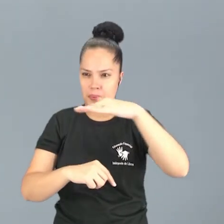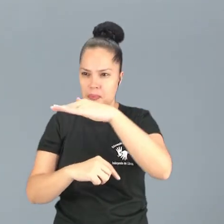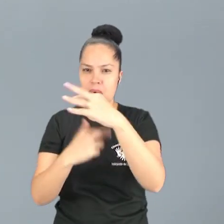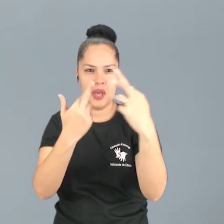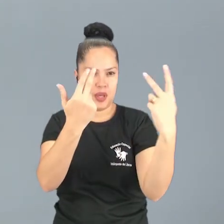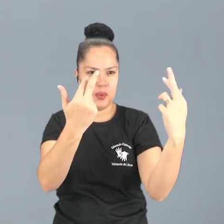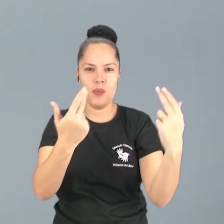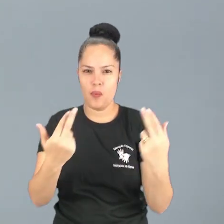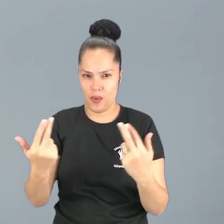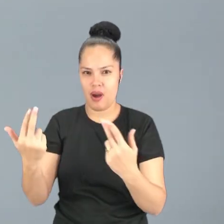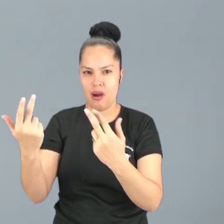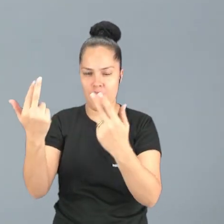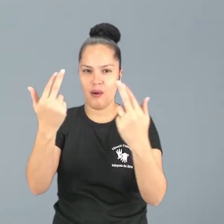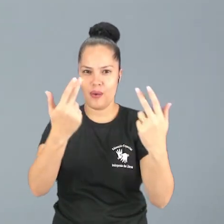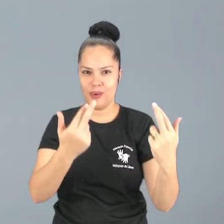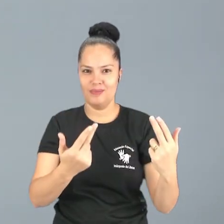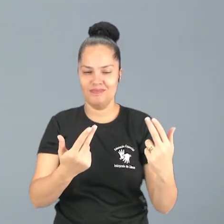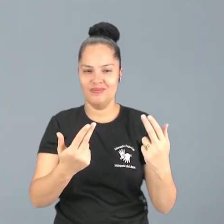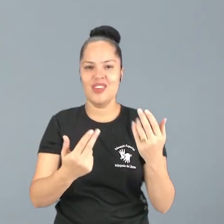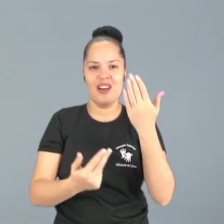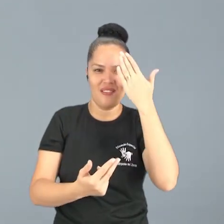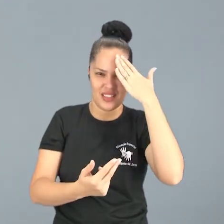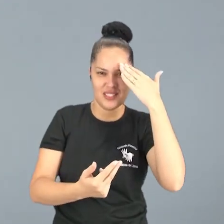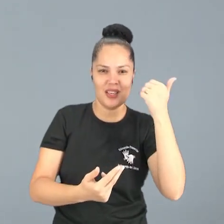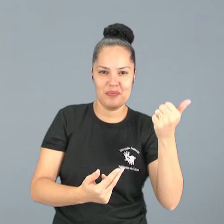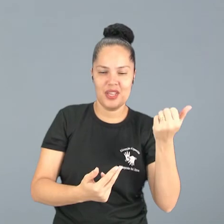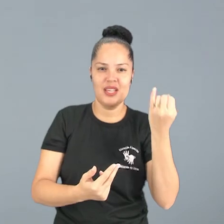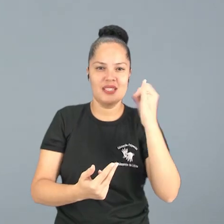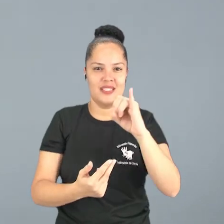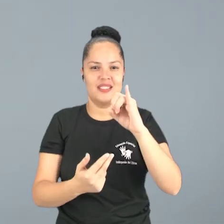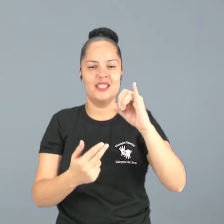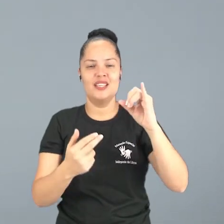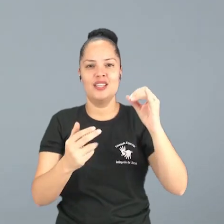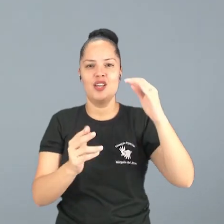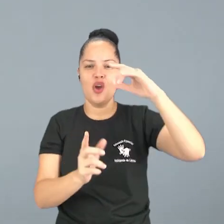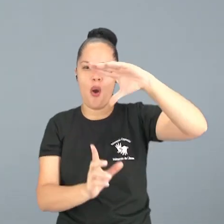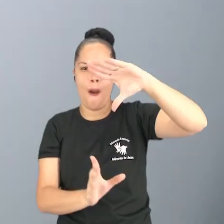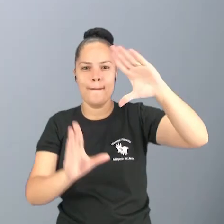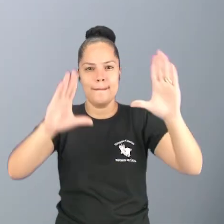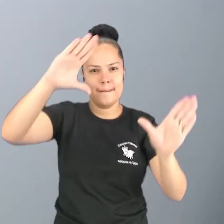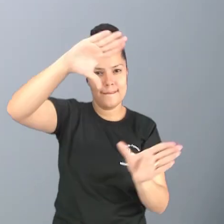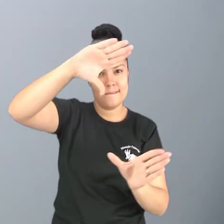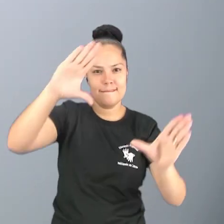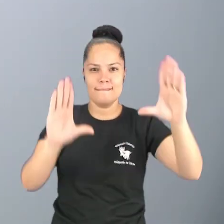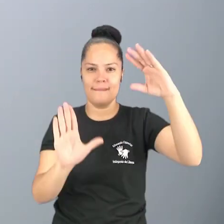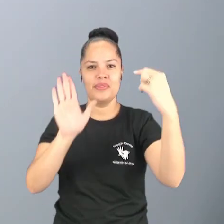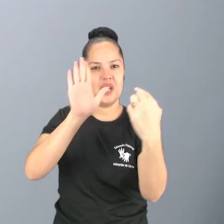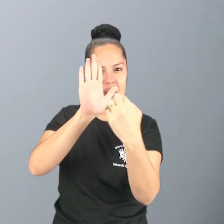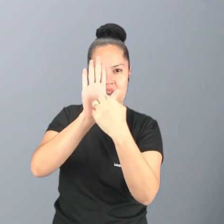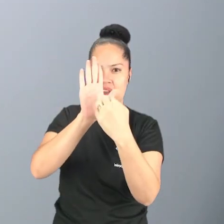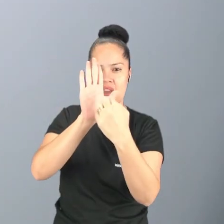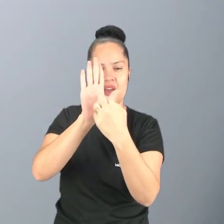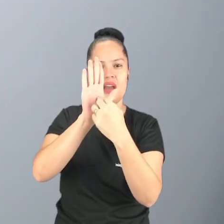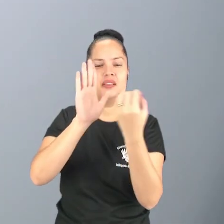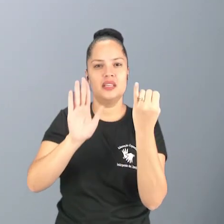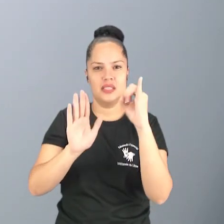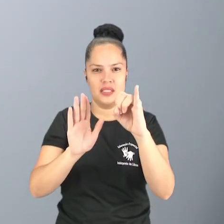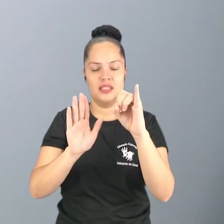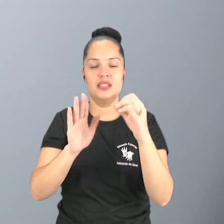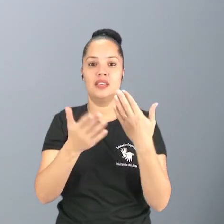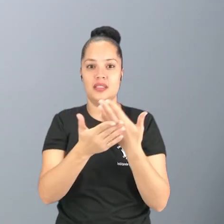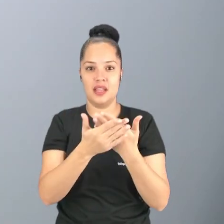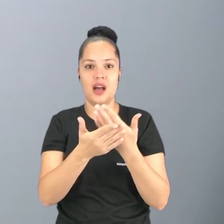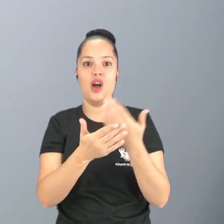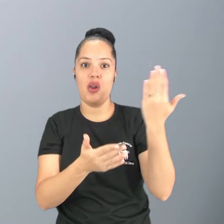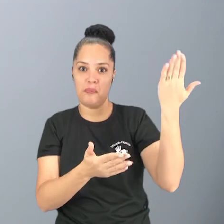figura? Se essa isometria é de rotação, de translação? Se é uma isometria vista na aula passada, que é